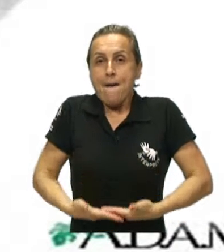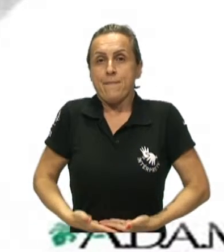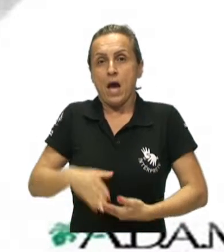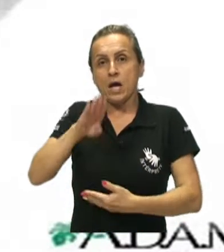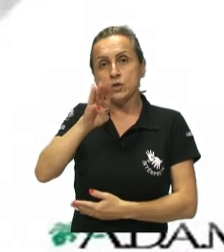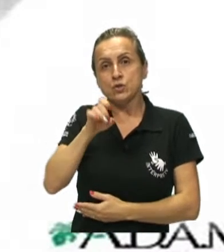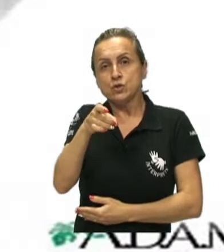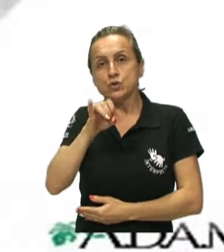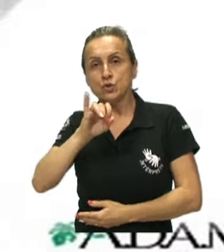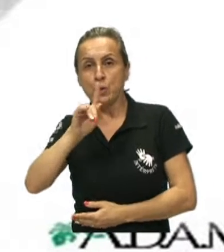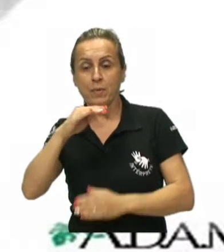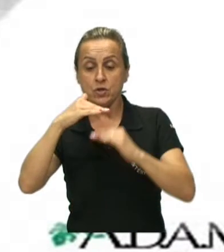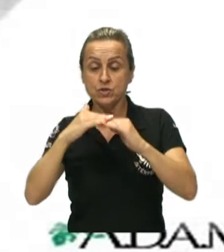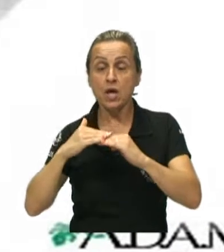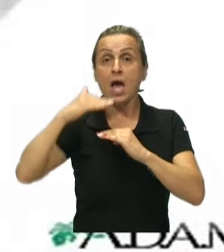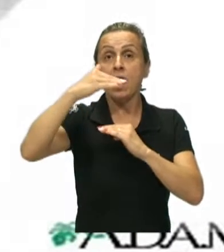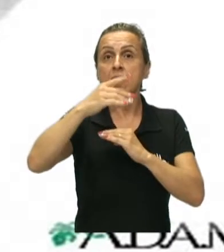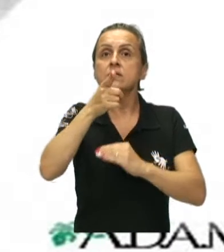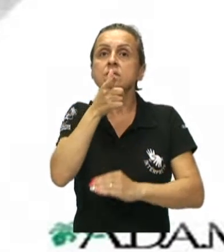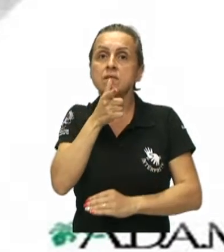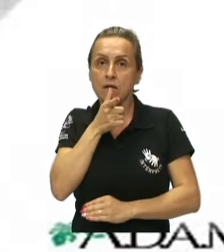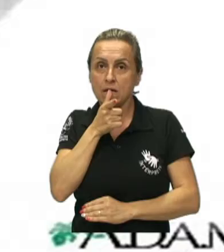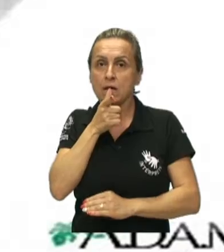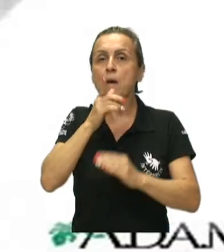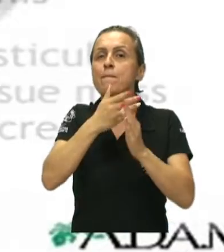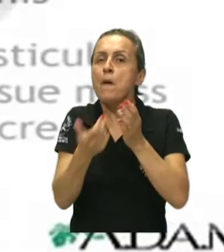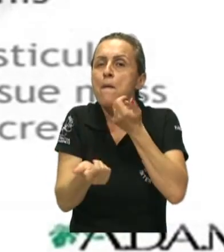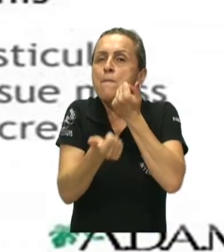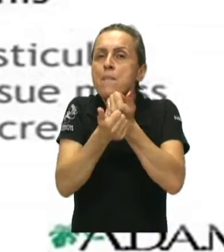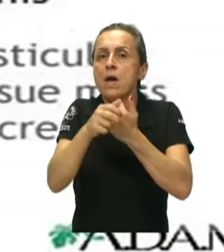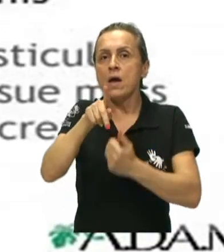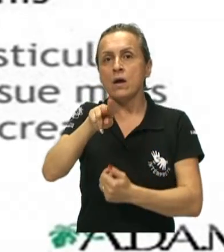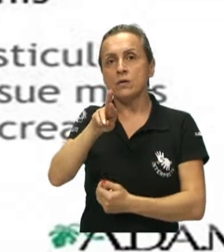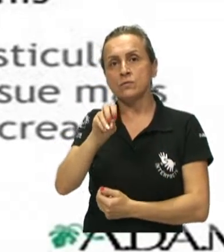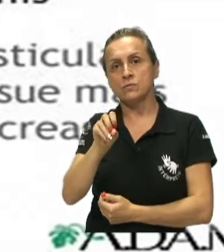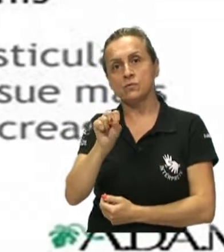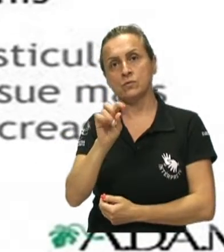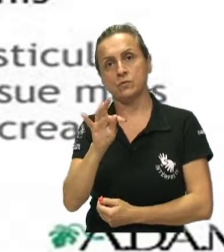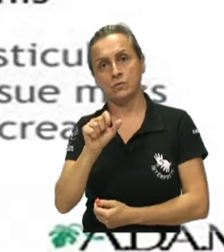pênis, e a uretra passa por entre a próstata. Próximo slide, por favor.